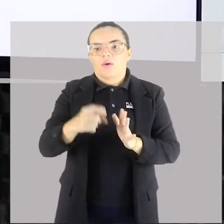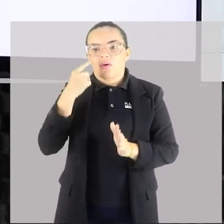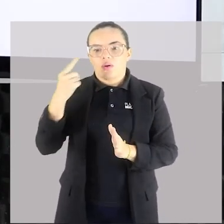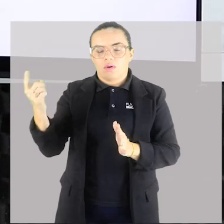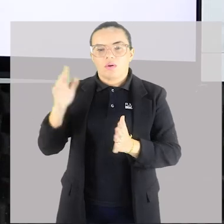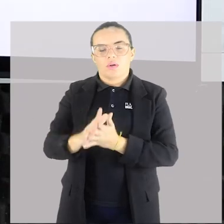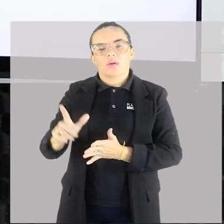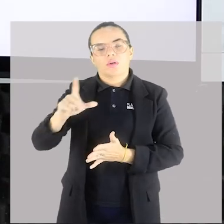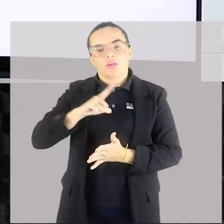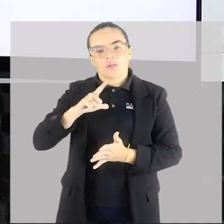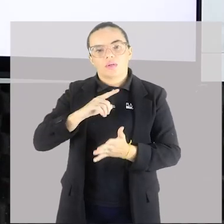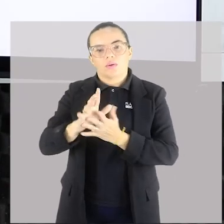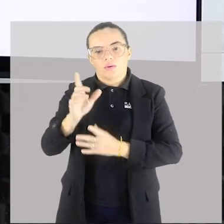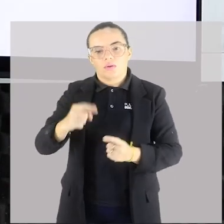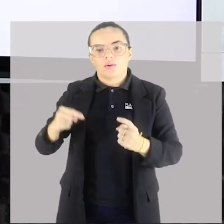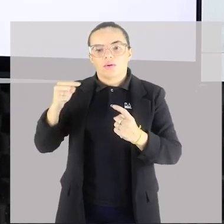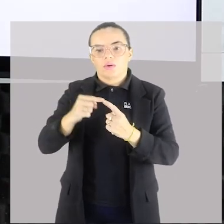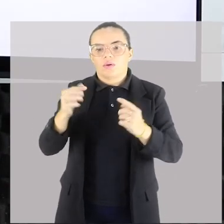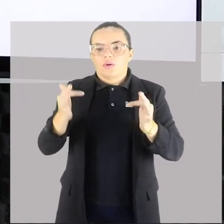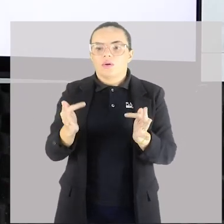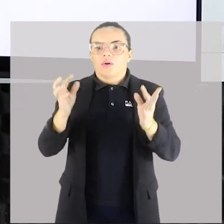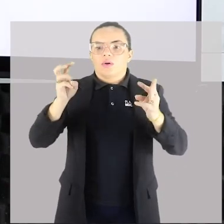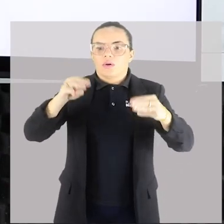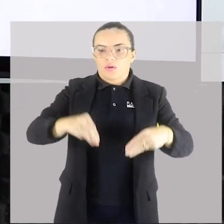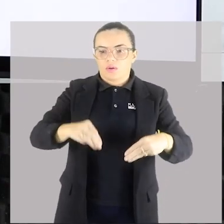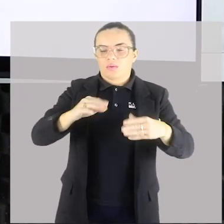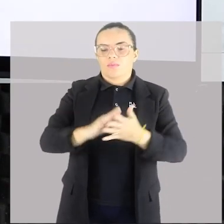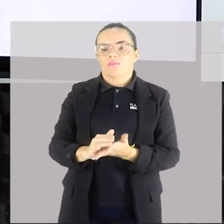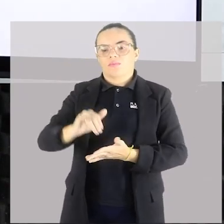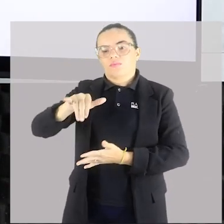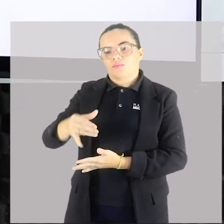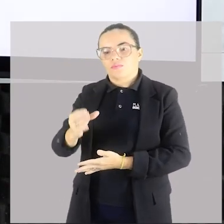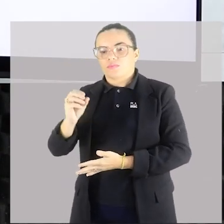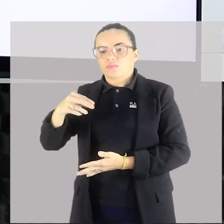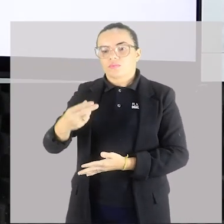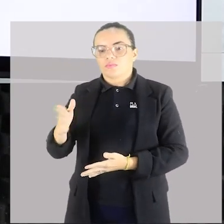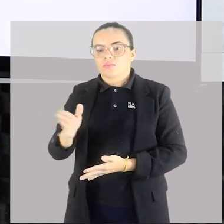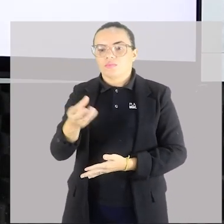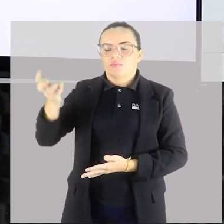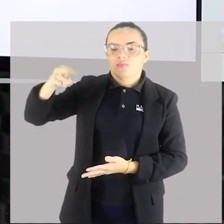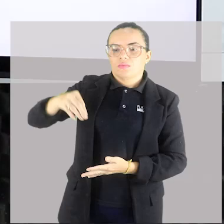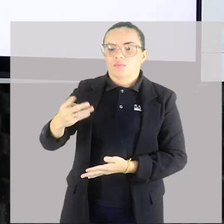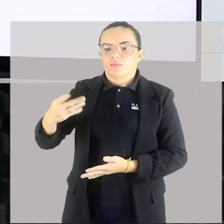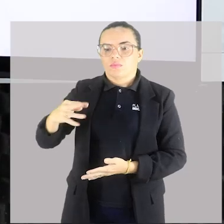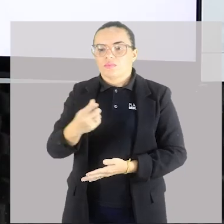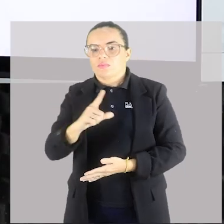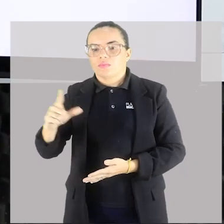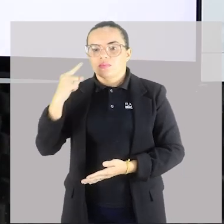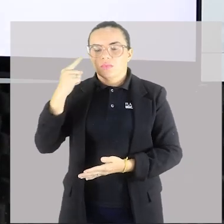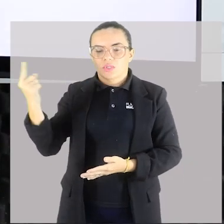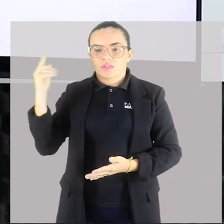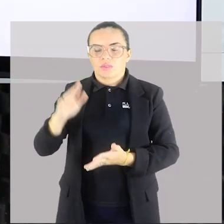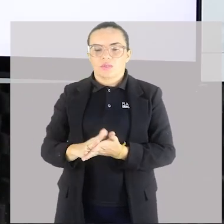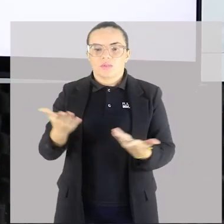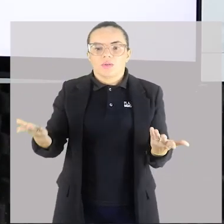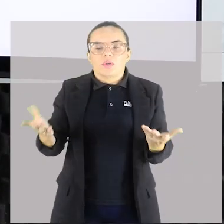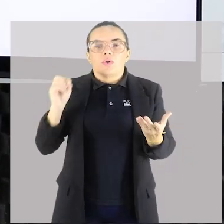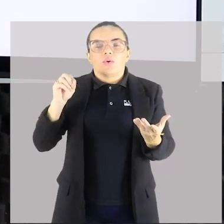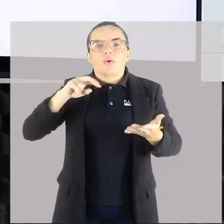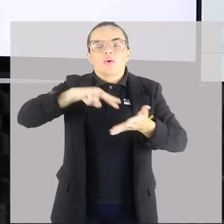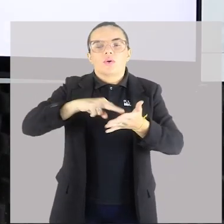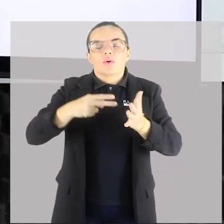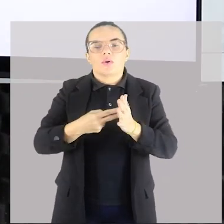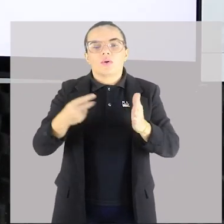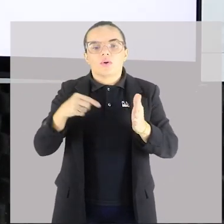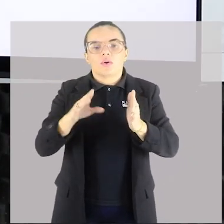final. A Joa Mitchell é uma pintora e gravurista americana que trabalhou no expressionismo americano abstrato. Bom, o que é o expressionismo